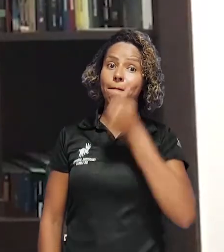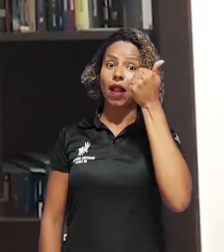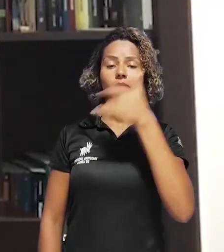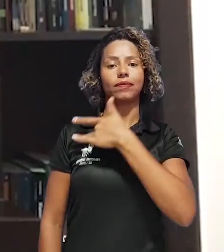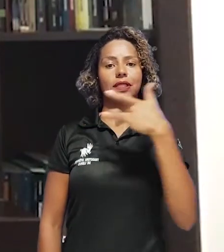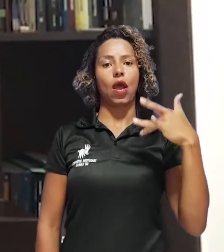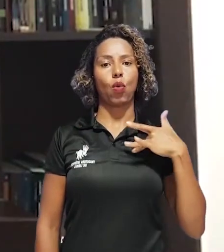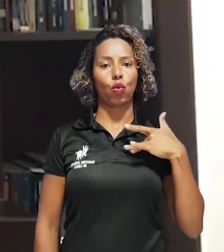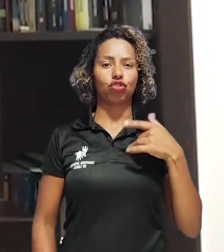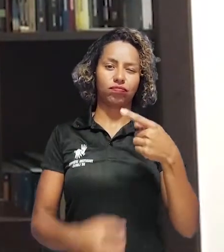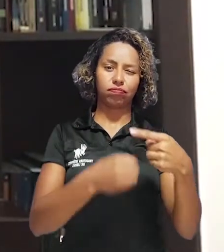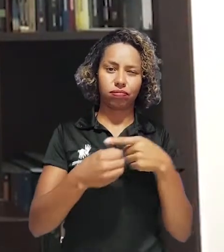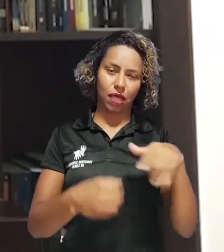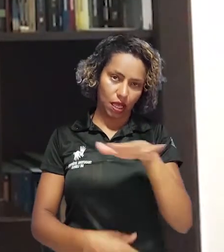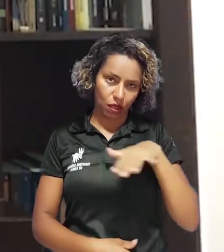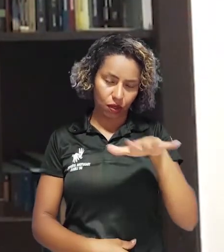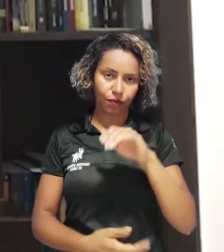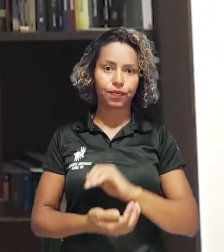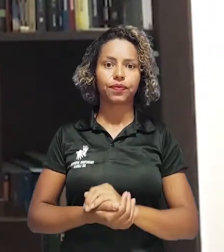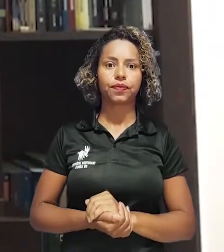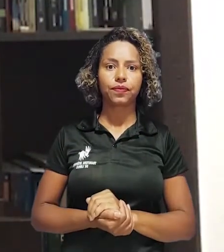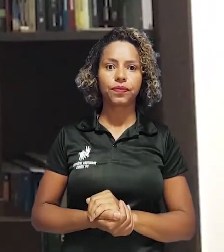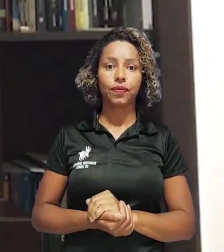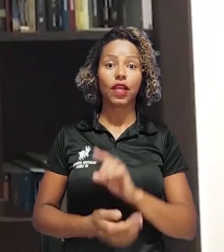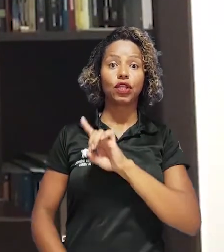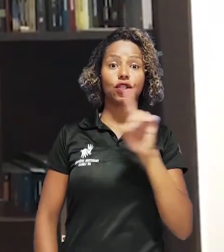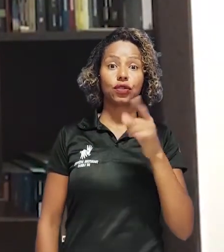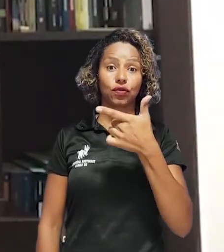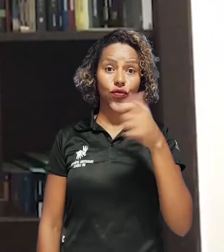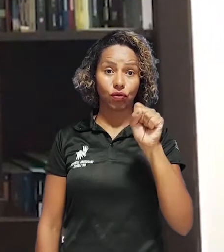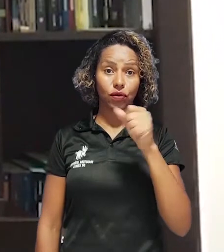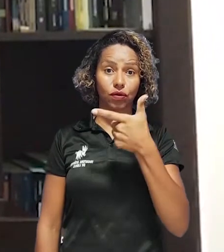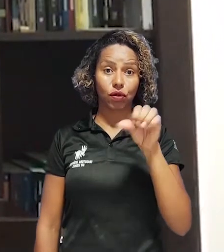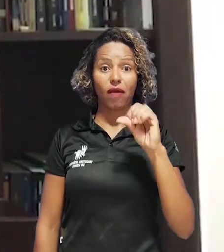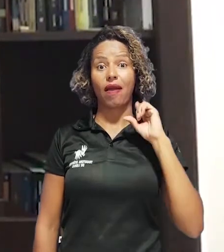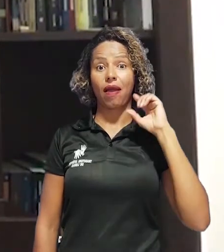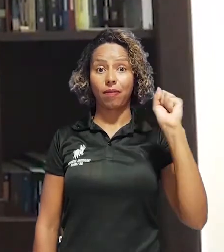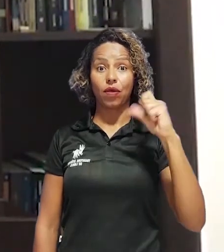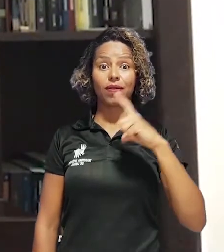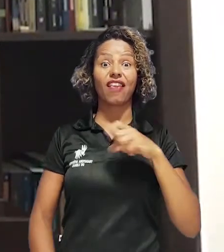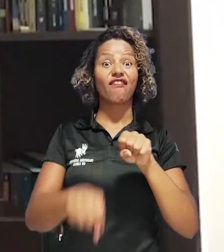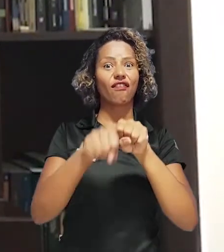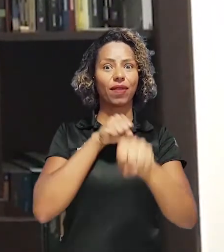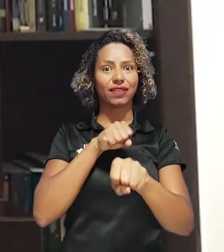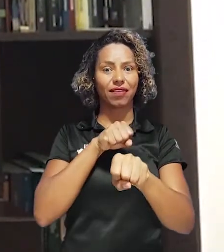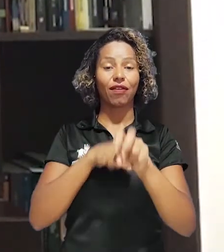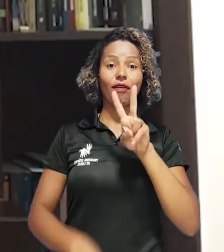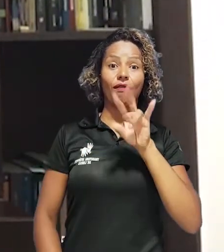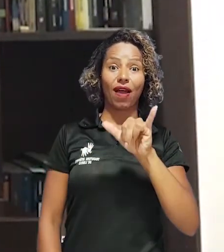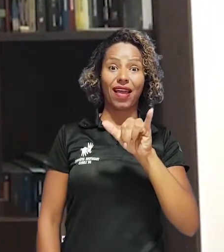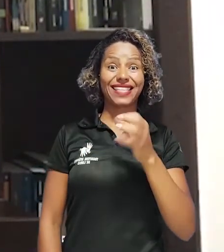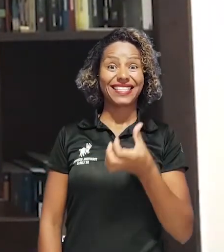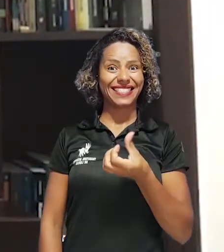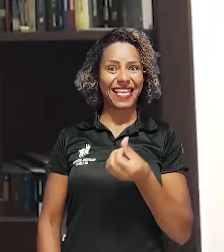cerca de mil alunos da UFJF é um colar grau nos dias 28 e 29 de Abril de 2021 serão